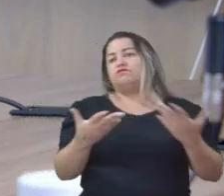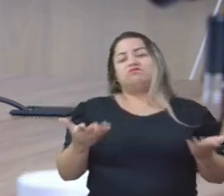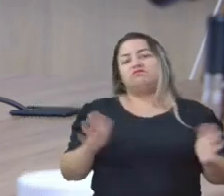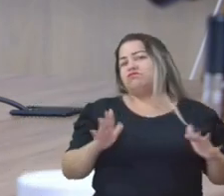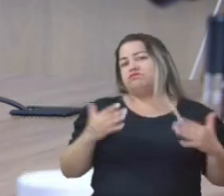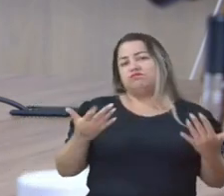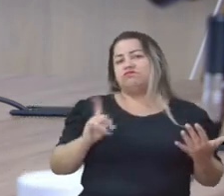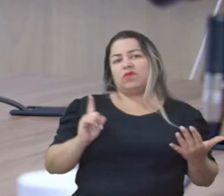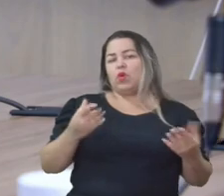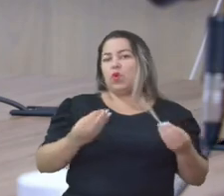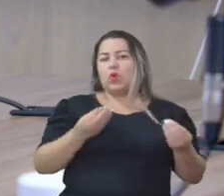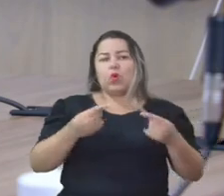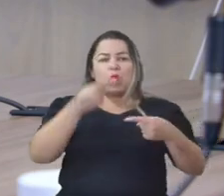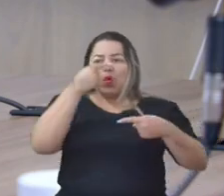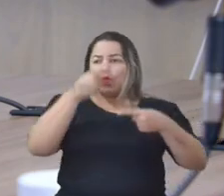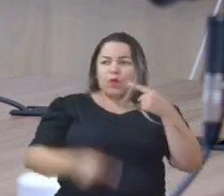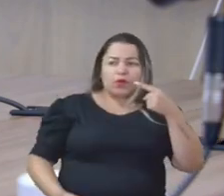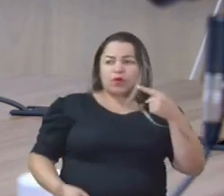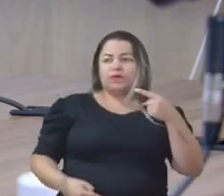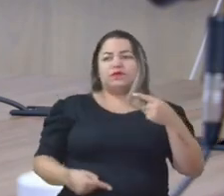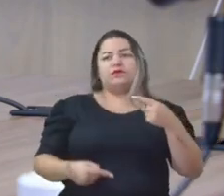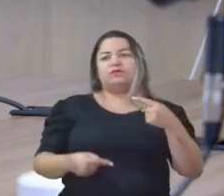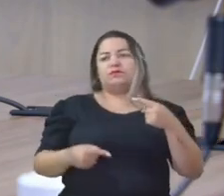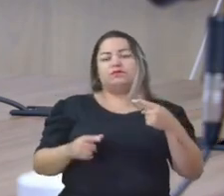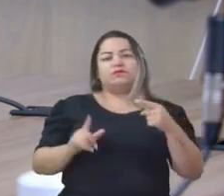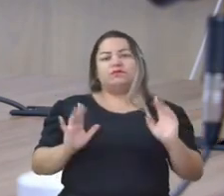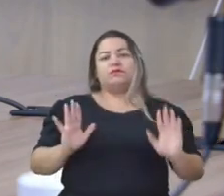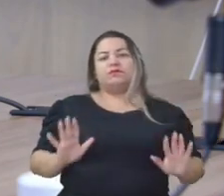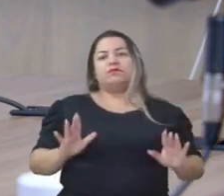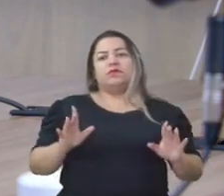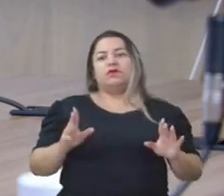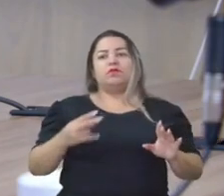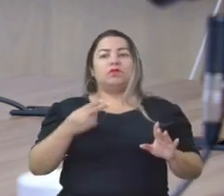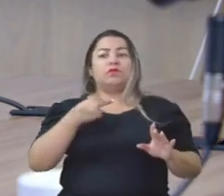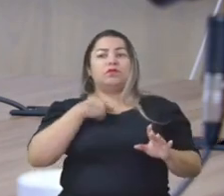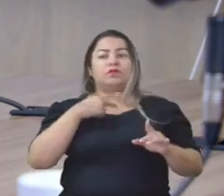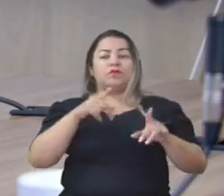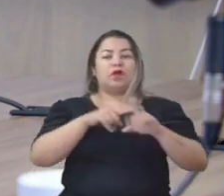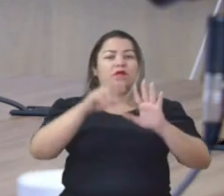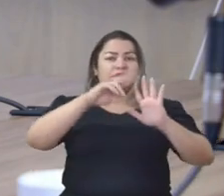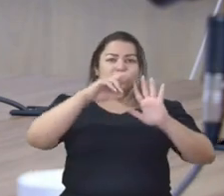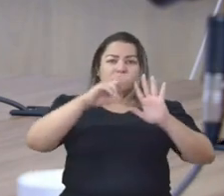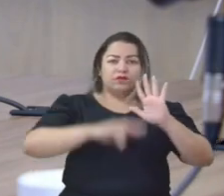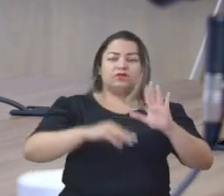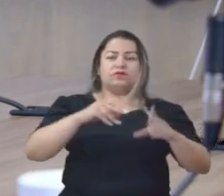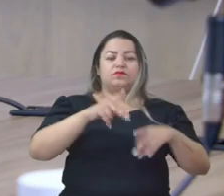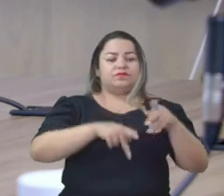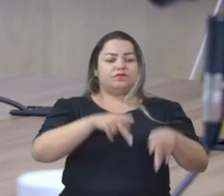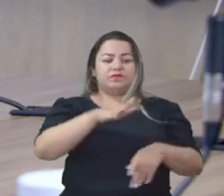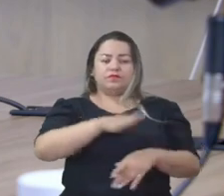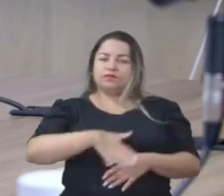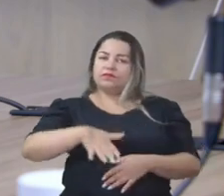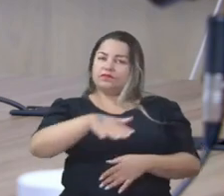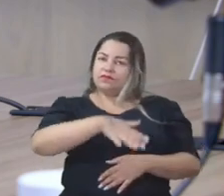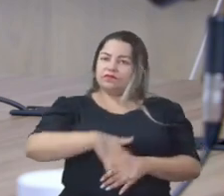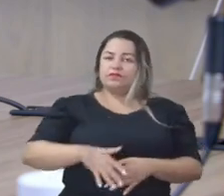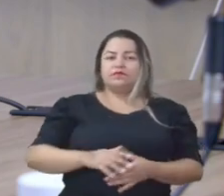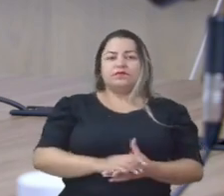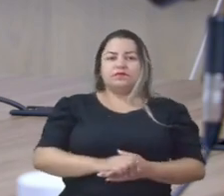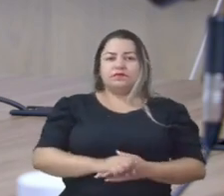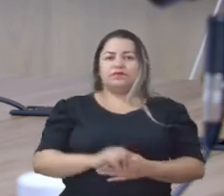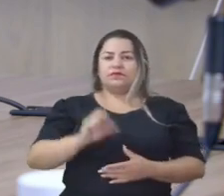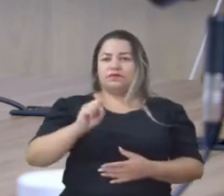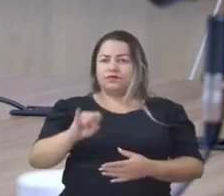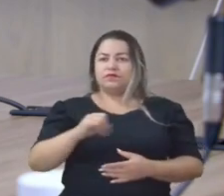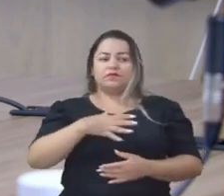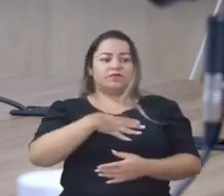não adianta a gente proibir, não adianta a gente fazer nada. Então o que a gente faz? Aí foi definido algumas regras dentro do nosso povo, que foi de dizer, se é filho